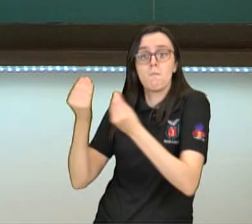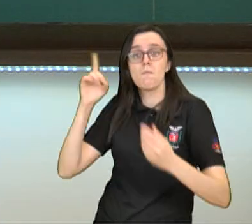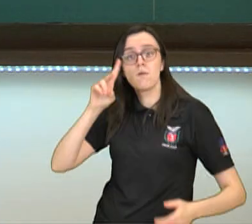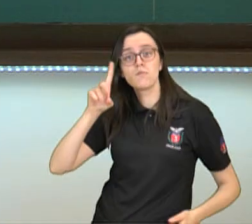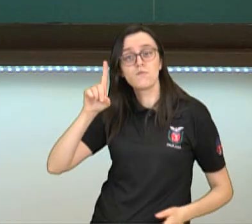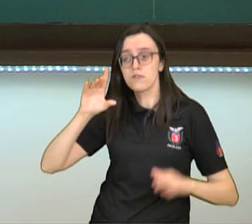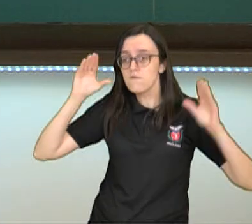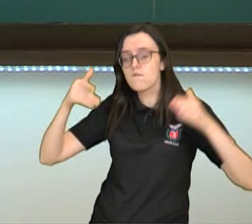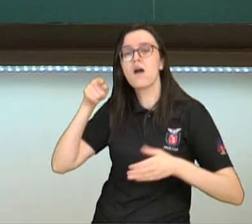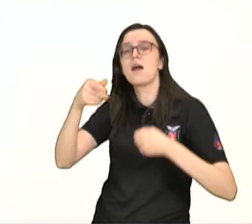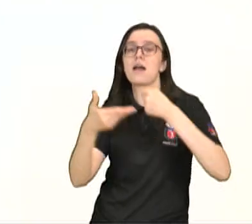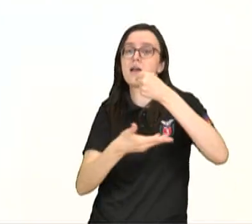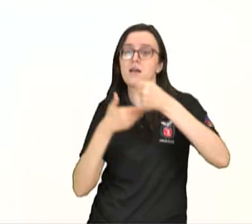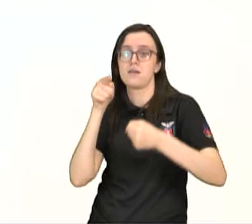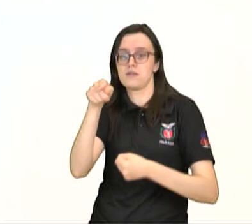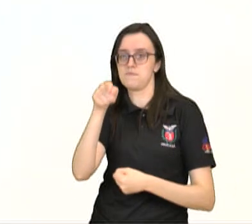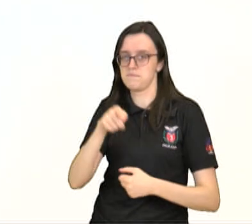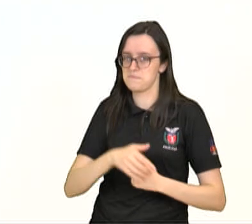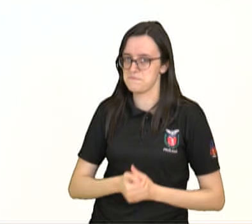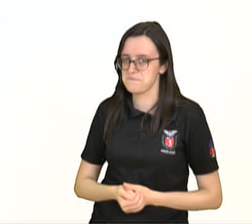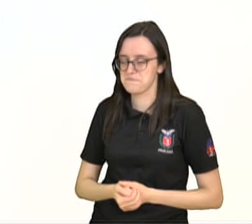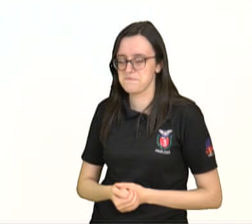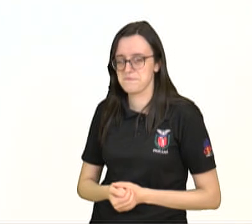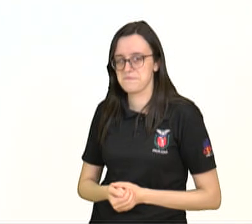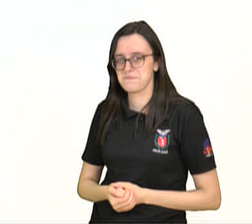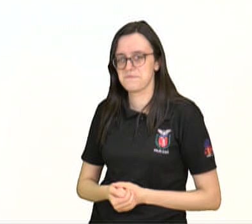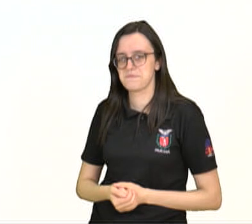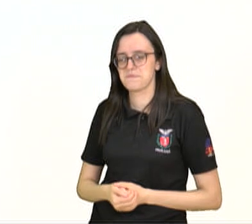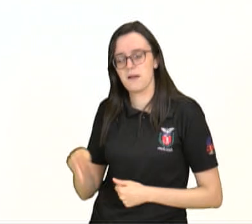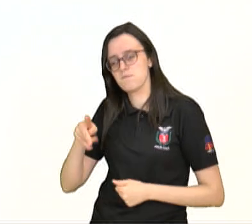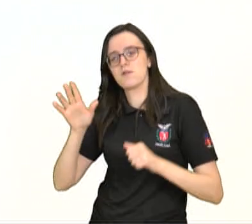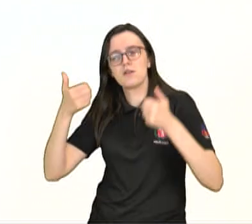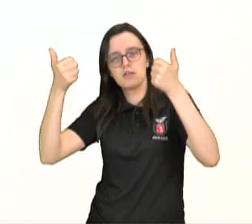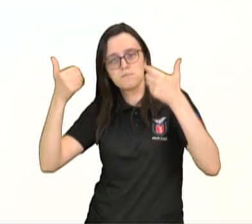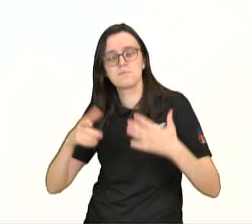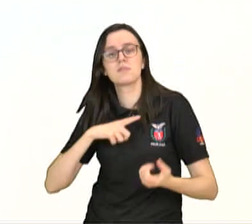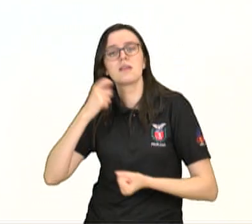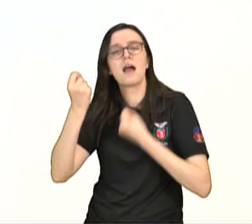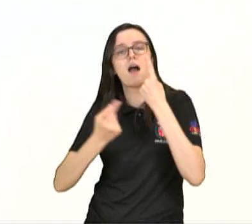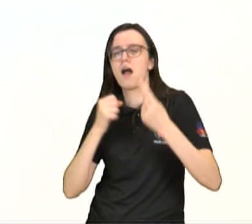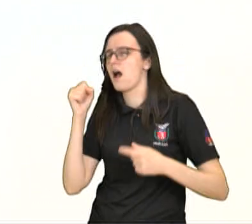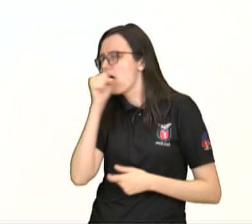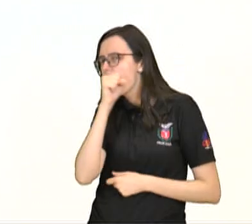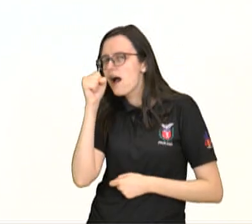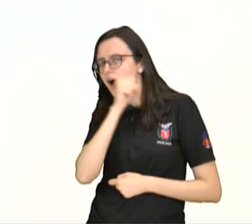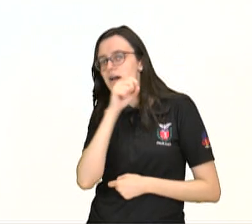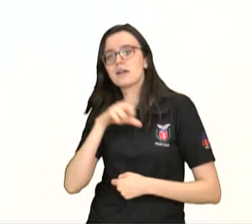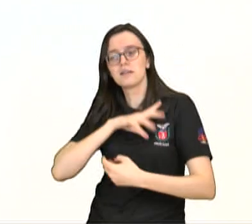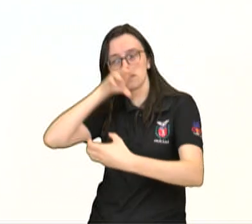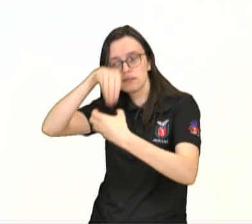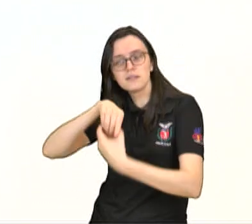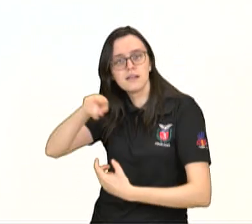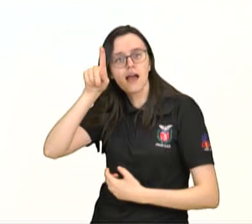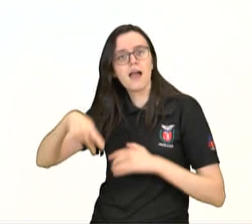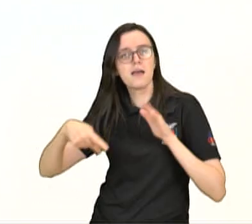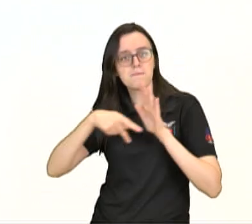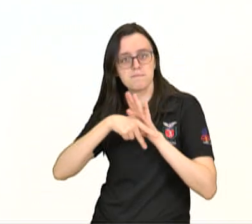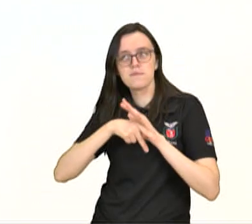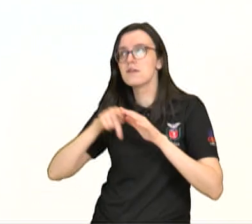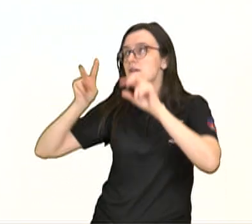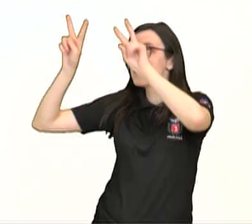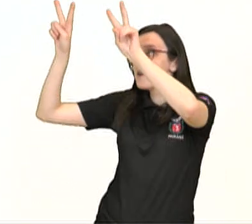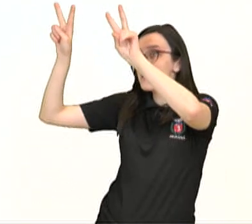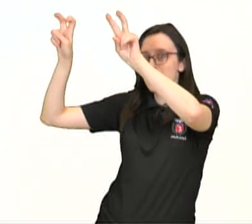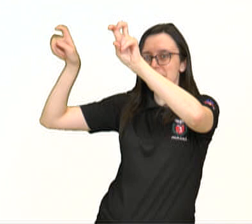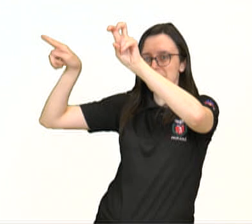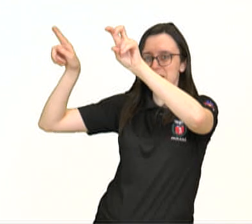baseados nesse ritmo. Então, como a prof já falou, alguns cantores sertanejos incorporaram esses elementos da bachata